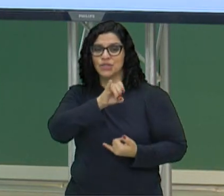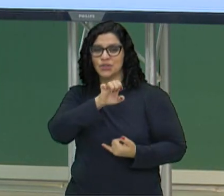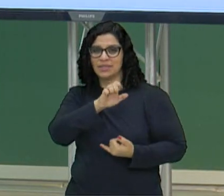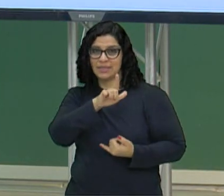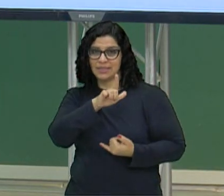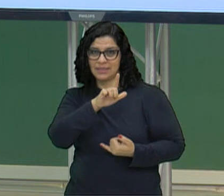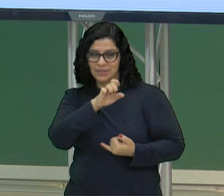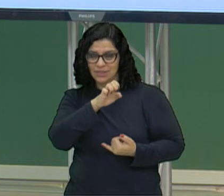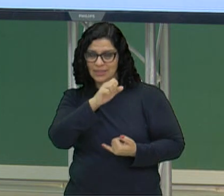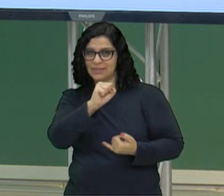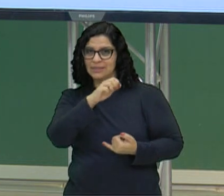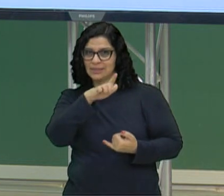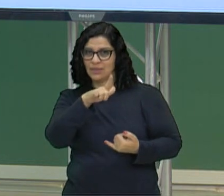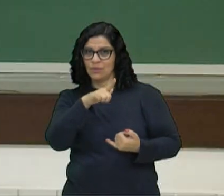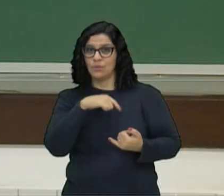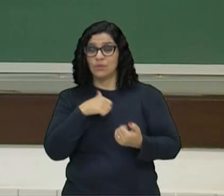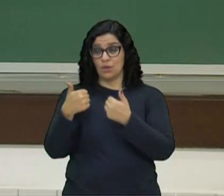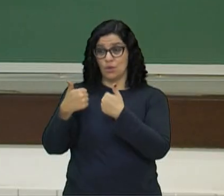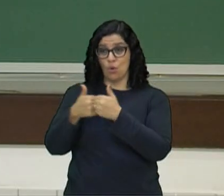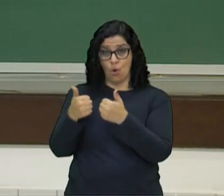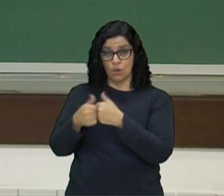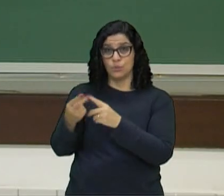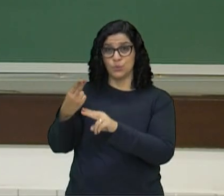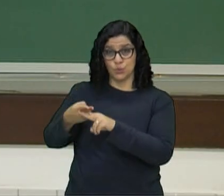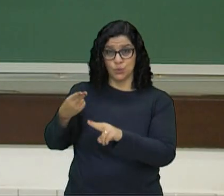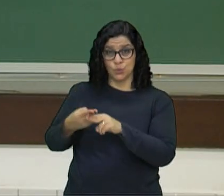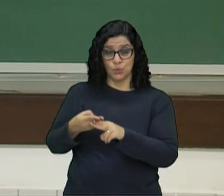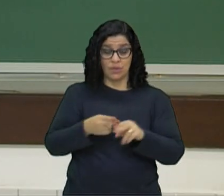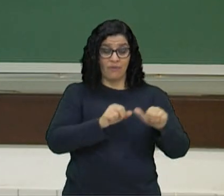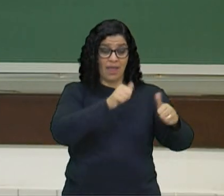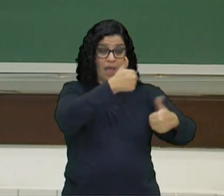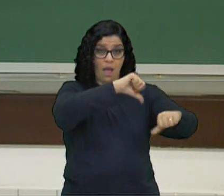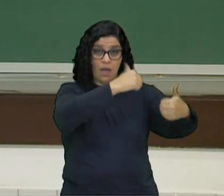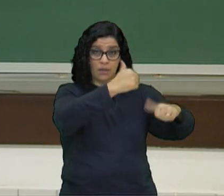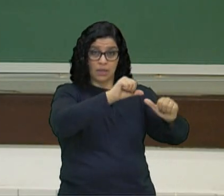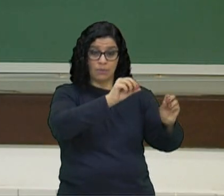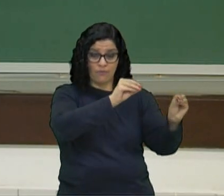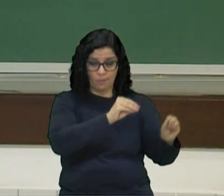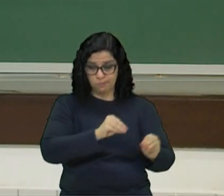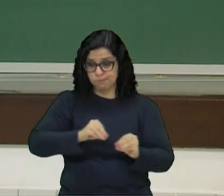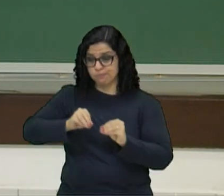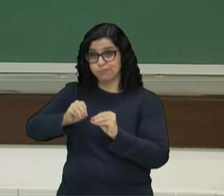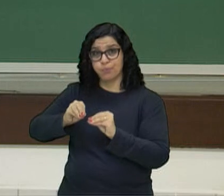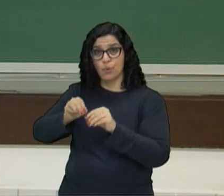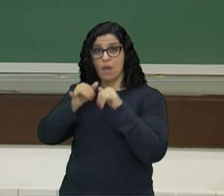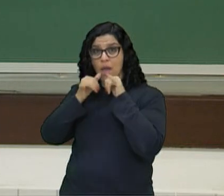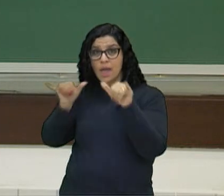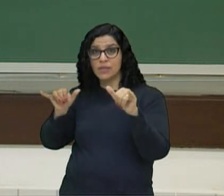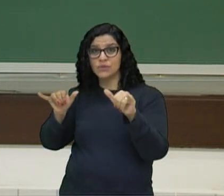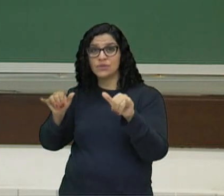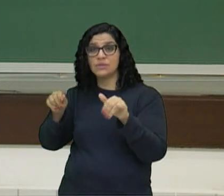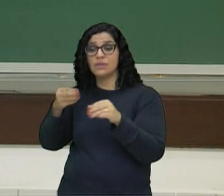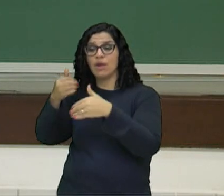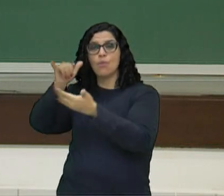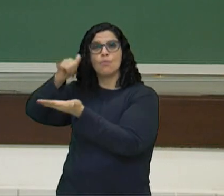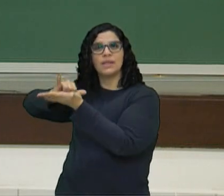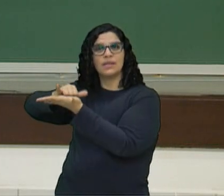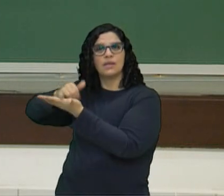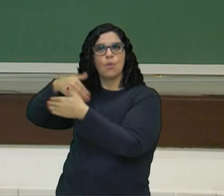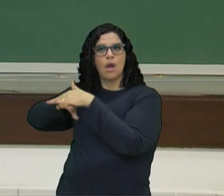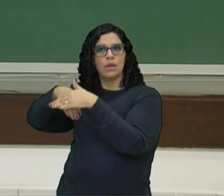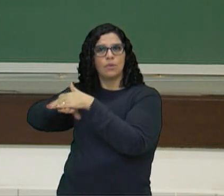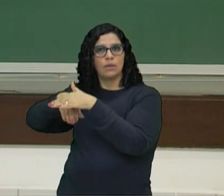esse motor a diesel, no ônibus, ele vai pegar a energia química do diesel e vai produzir energia elétrica para guardar na bateria.